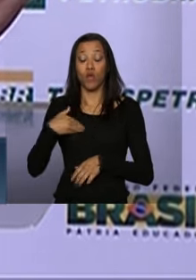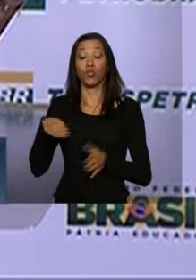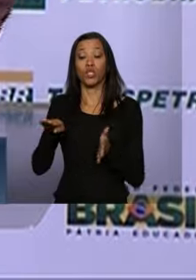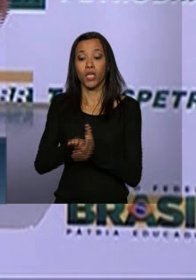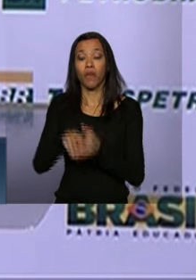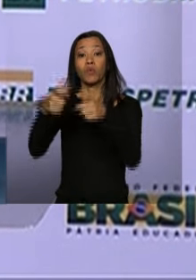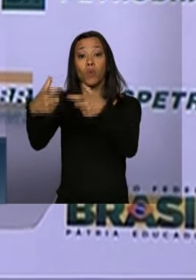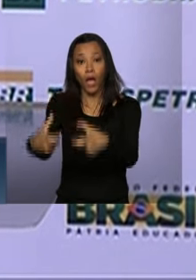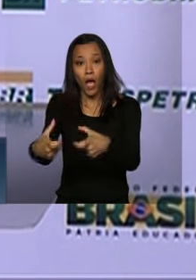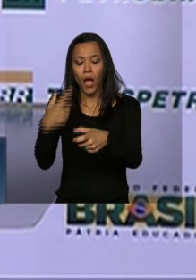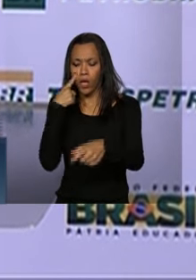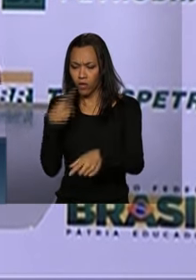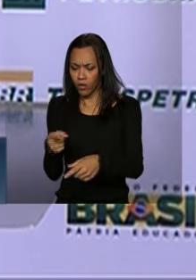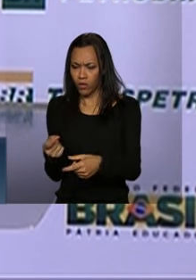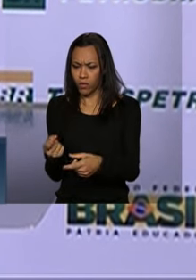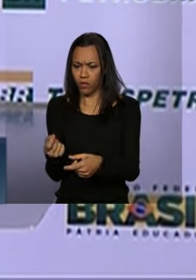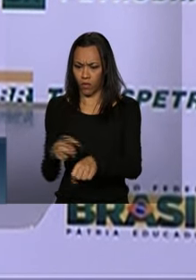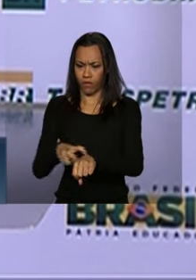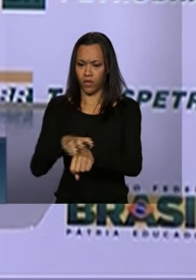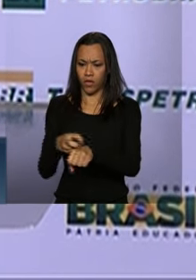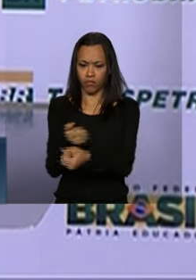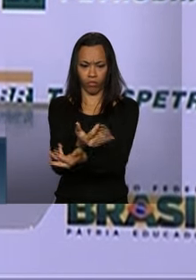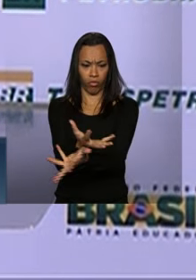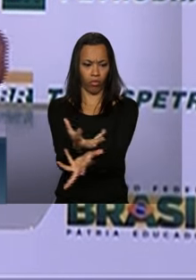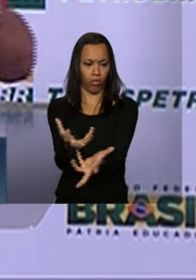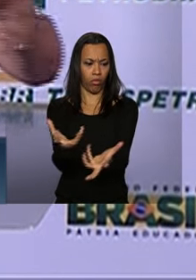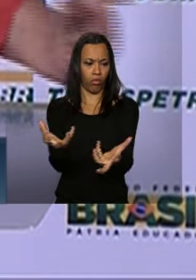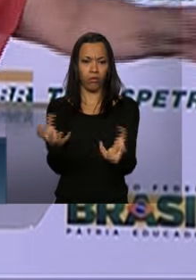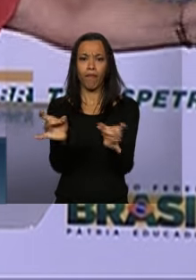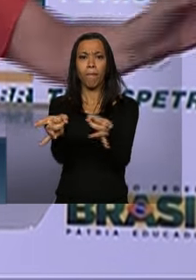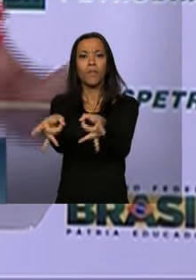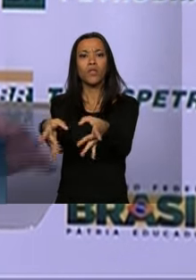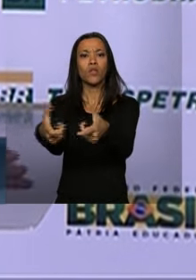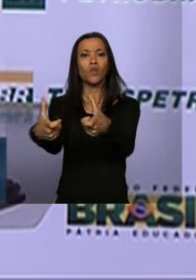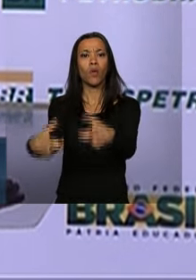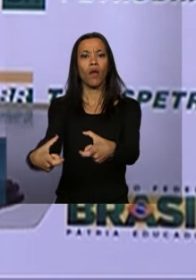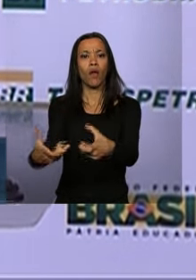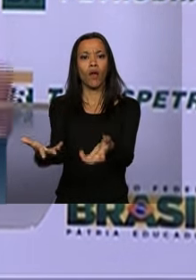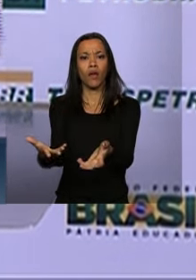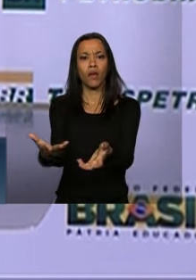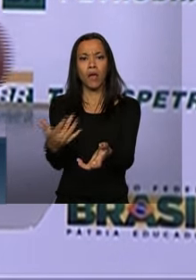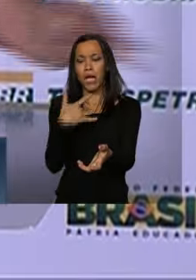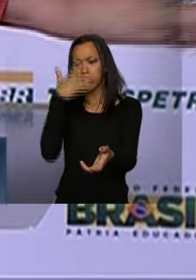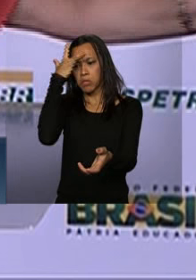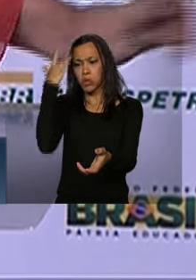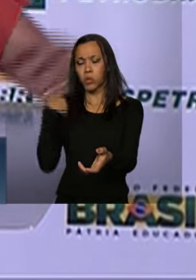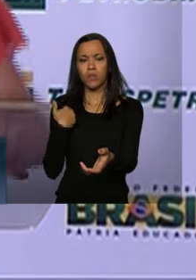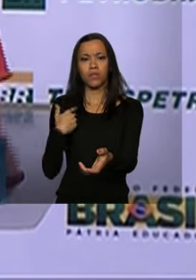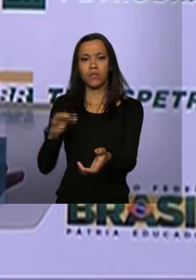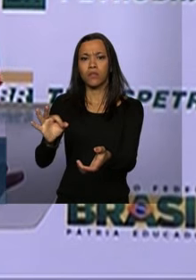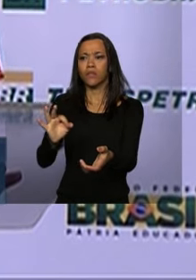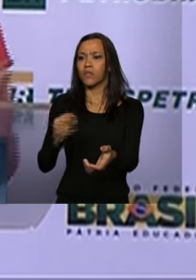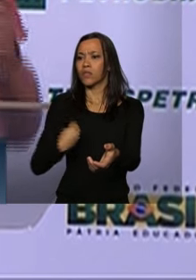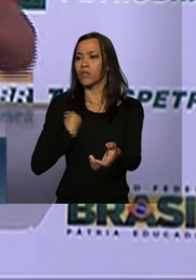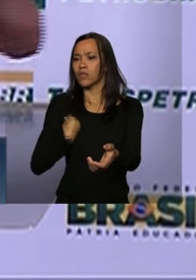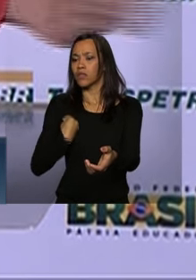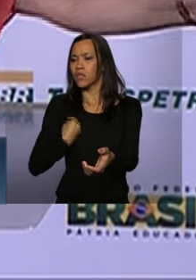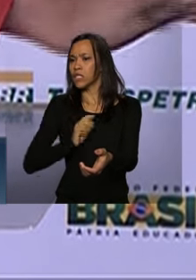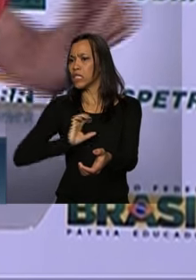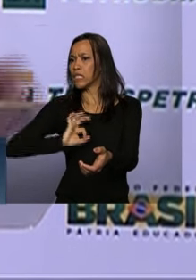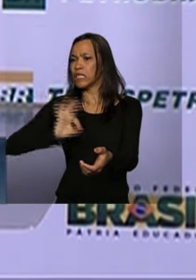A grama crescia, porque ninguém, nenhum trabalhador, nenhum funcionário,